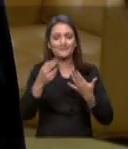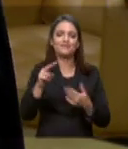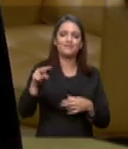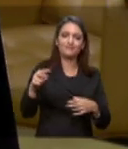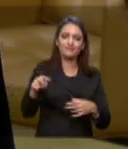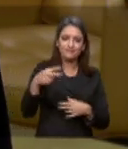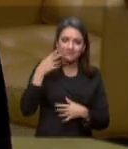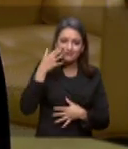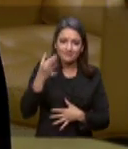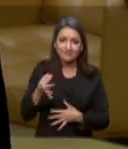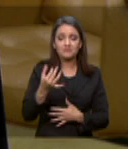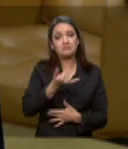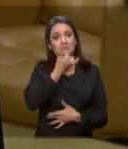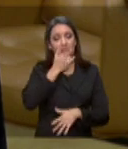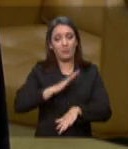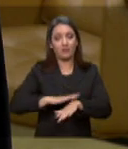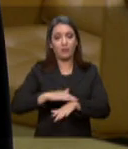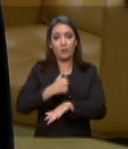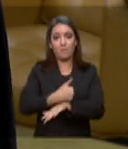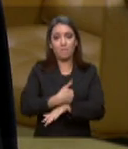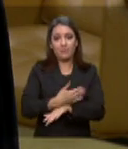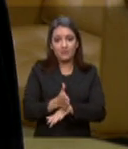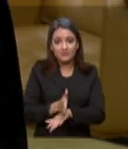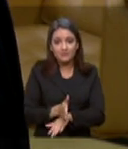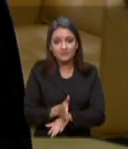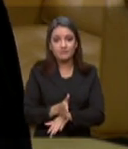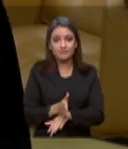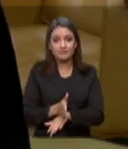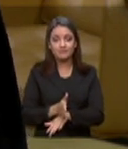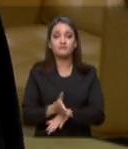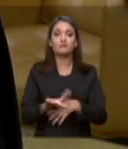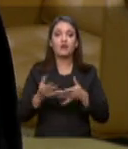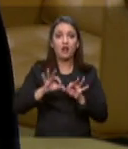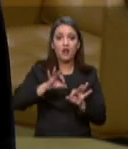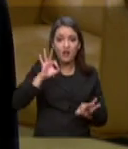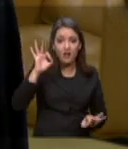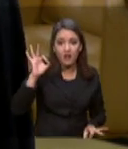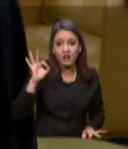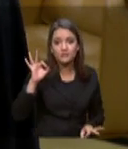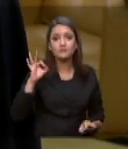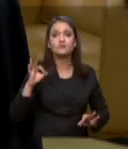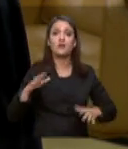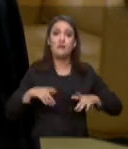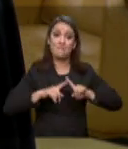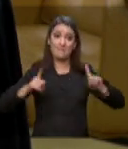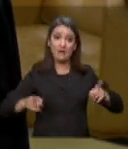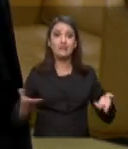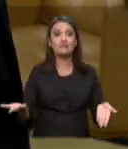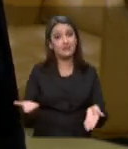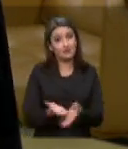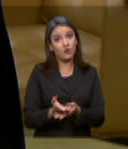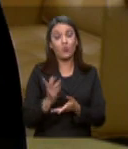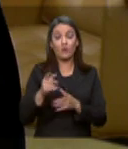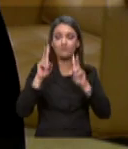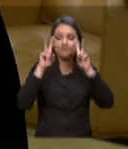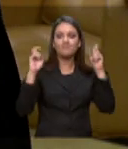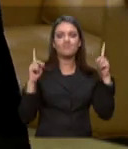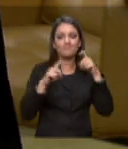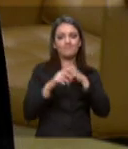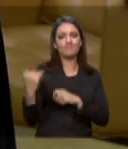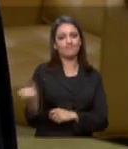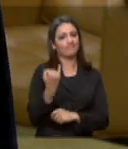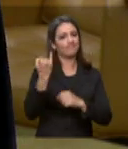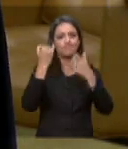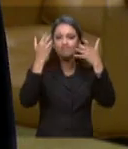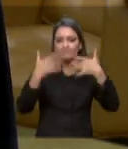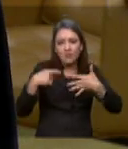e pedindo perdão aqui pelo tempo, que foi demasiadamente delongado, mas as ações são bastante amplas, então é importantíssimo esclarecermos